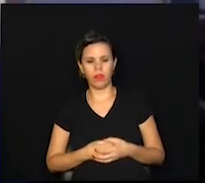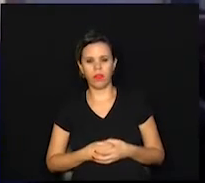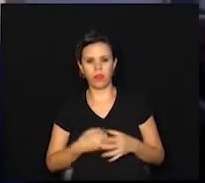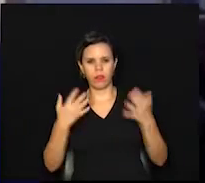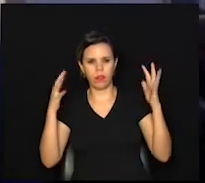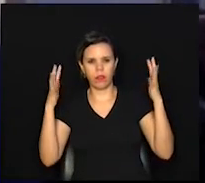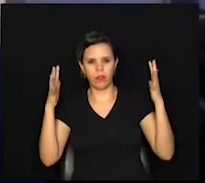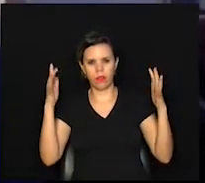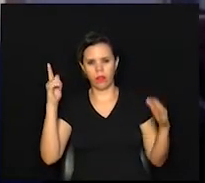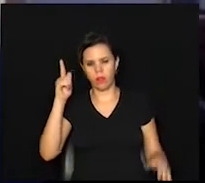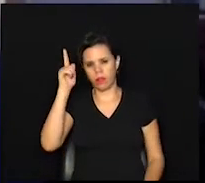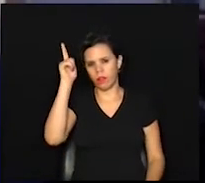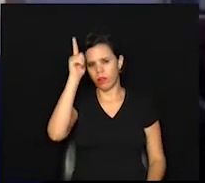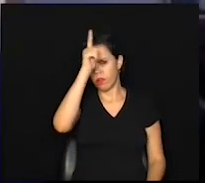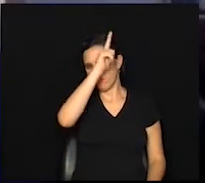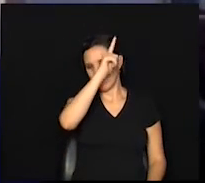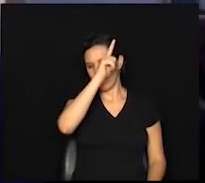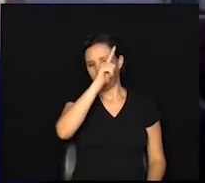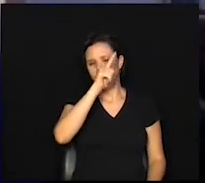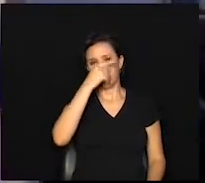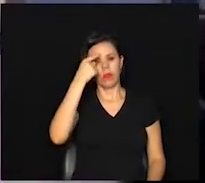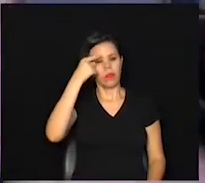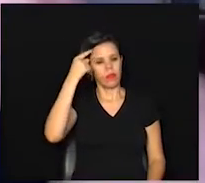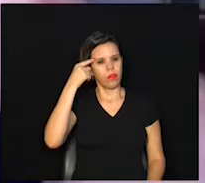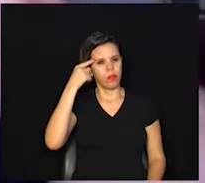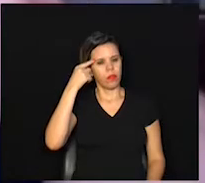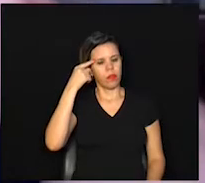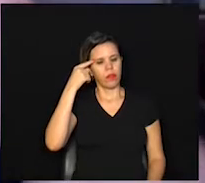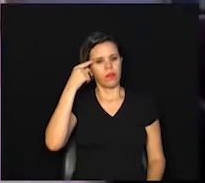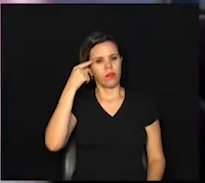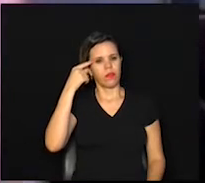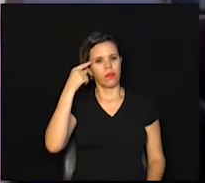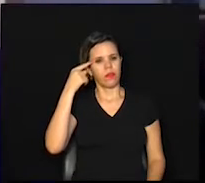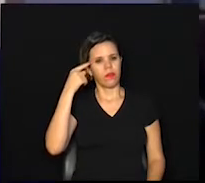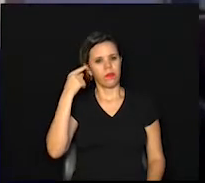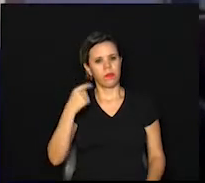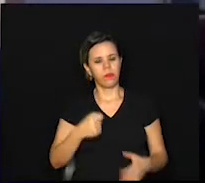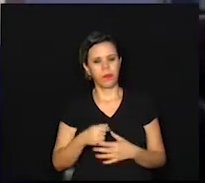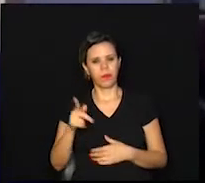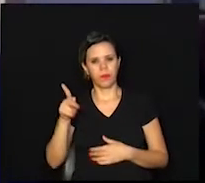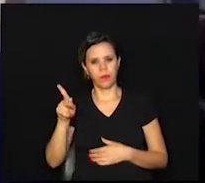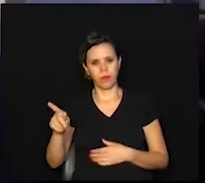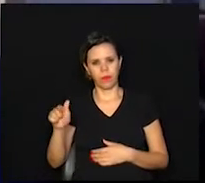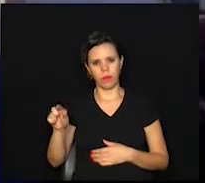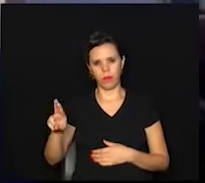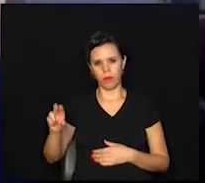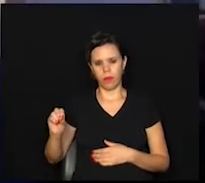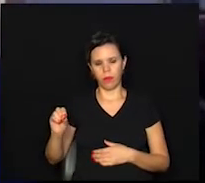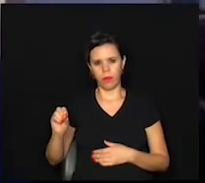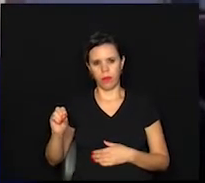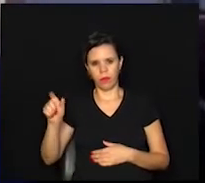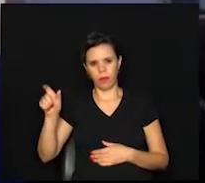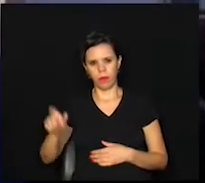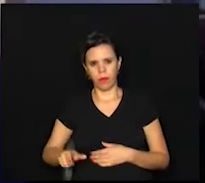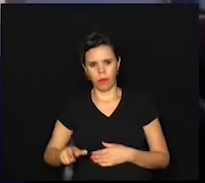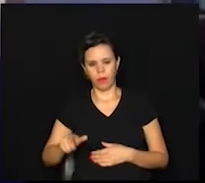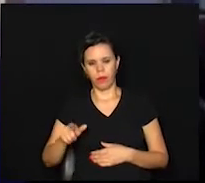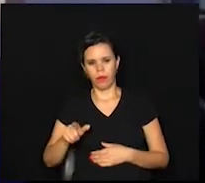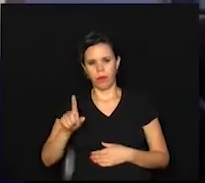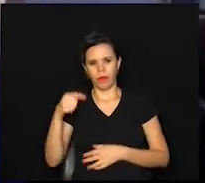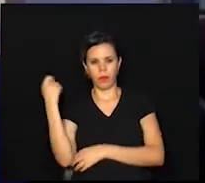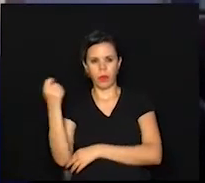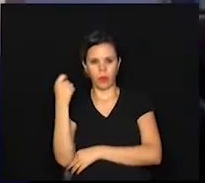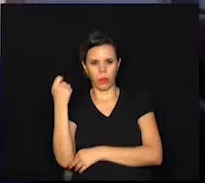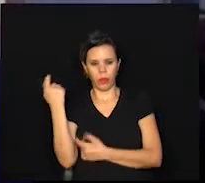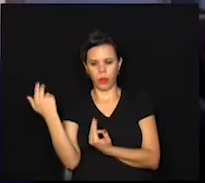Gustavo. Parabéns, presidente Paola. E o Paulo Mariante, né? Além de ser gaúcho como